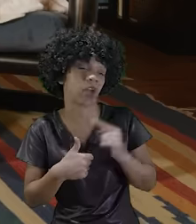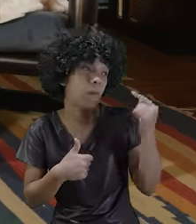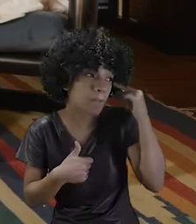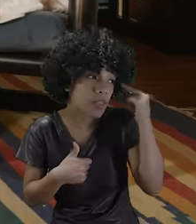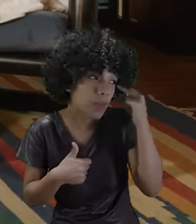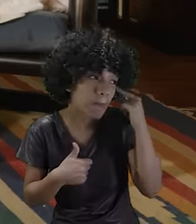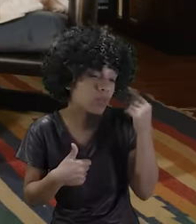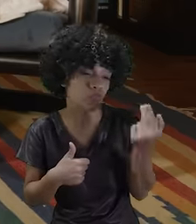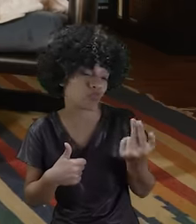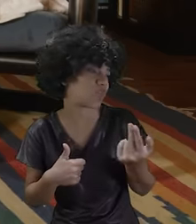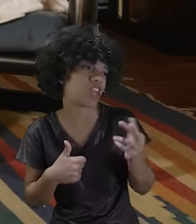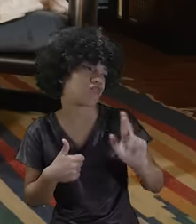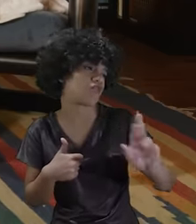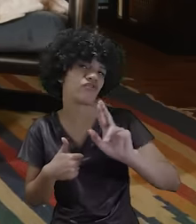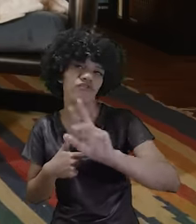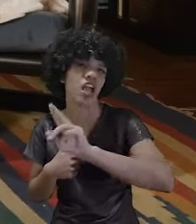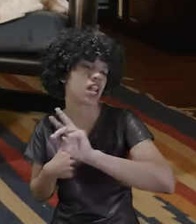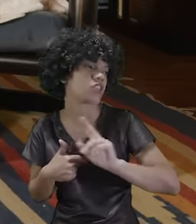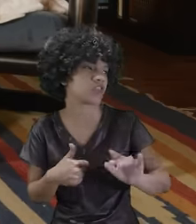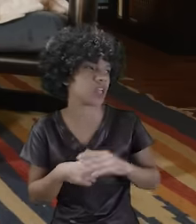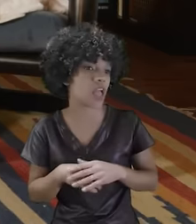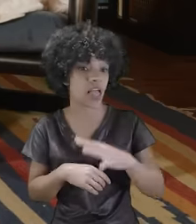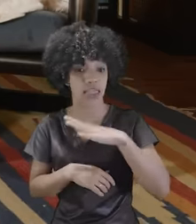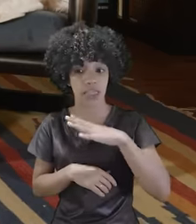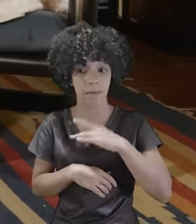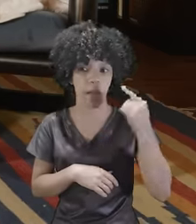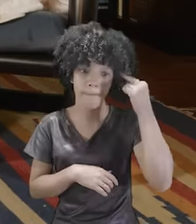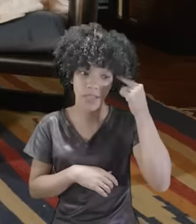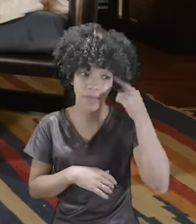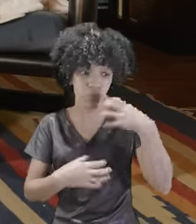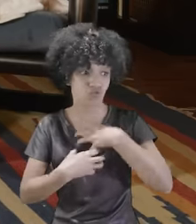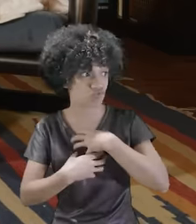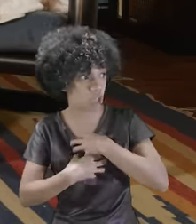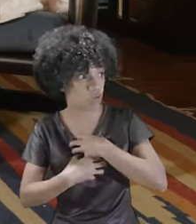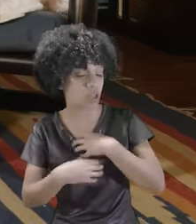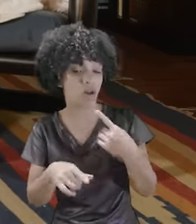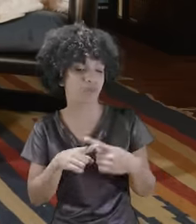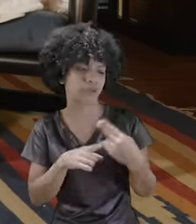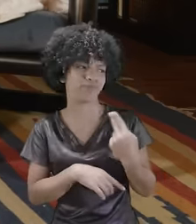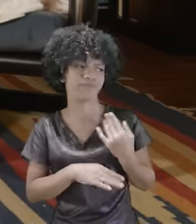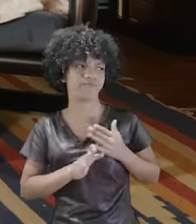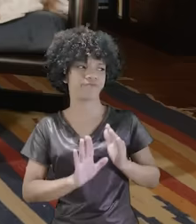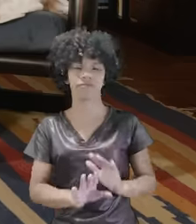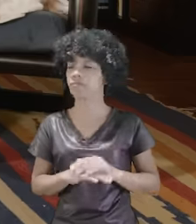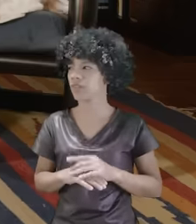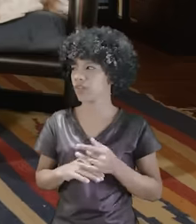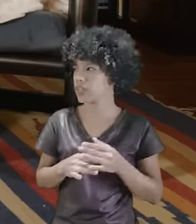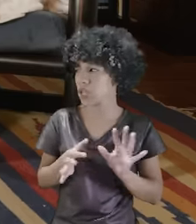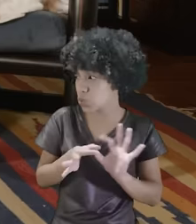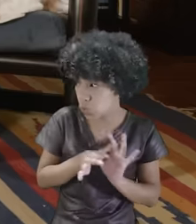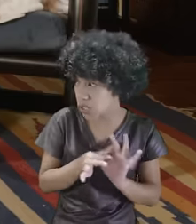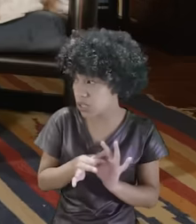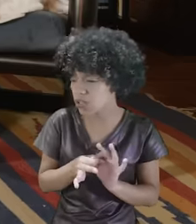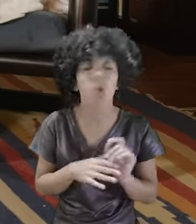na Lipo cada um cada um na cidade tem um pensamento um costume que para mim não dá vocês não são